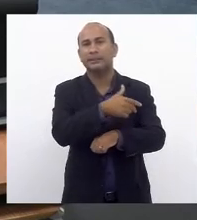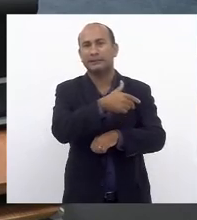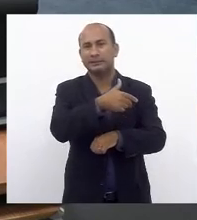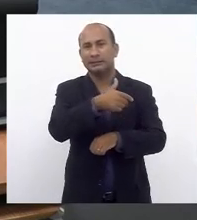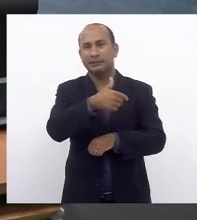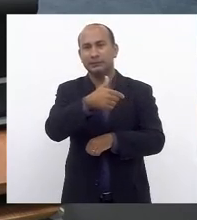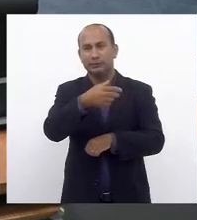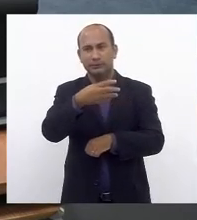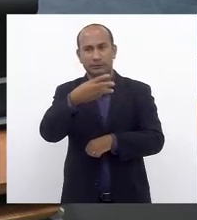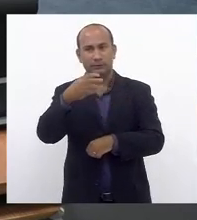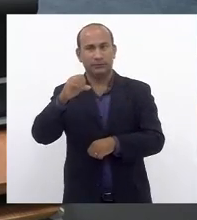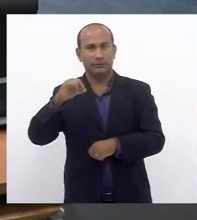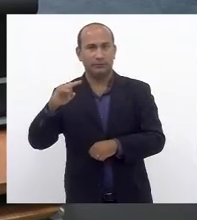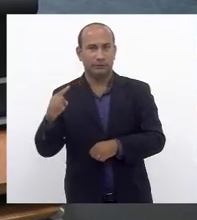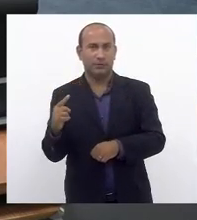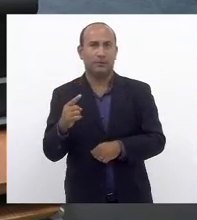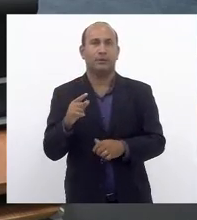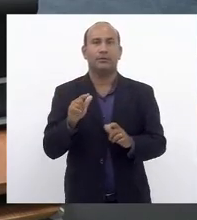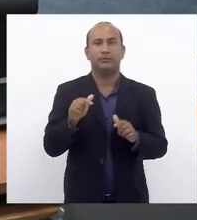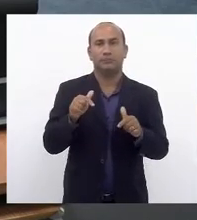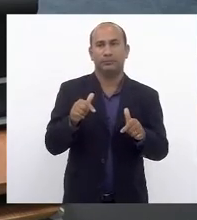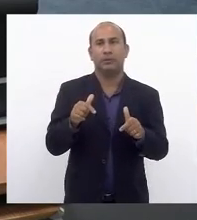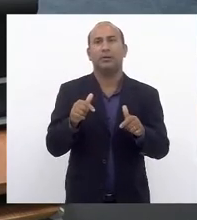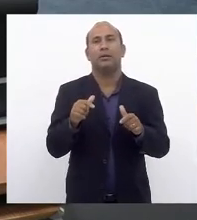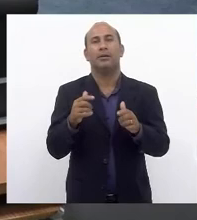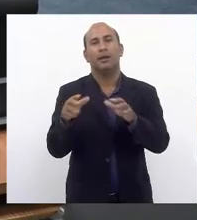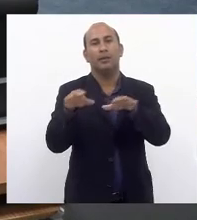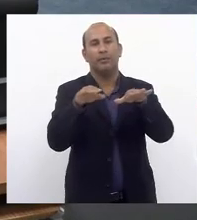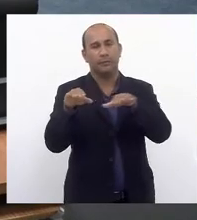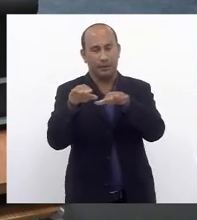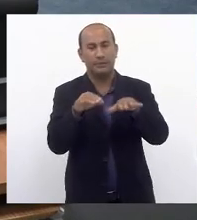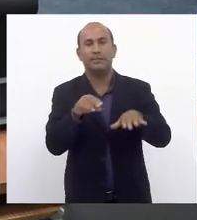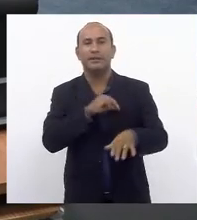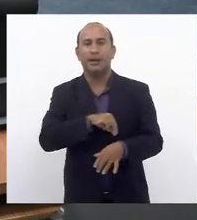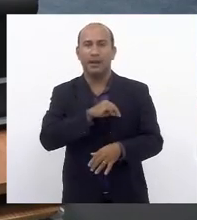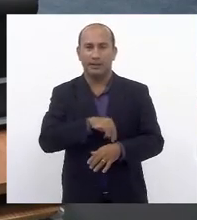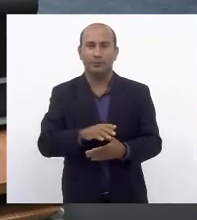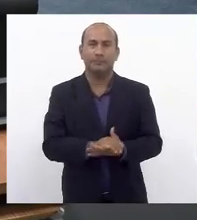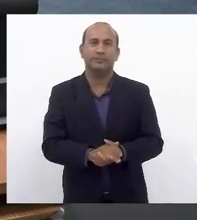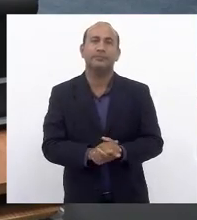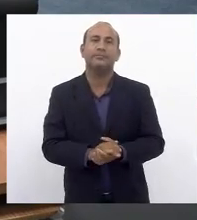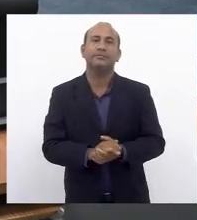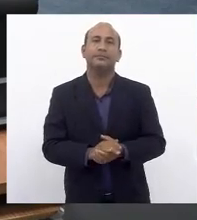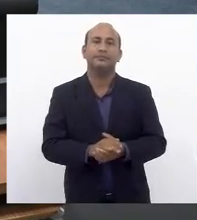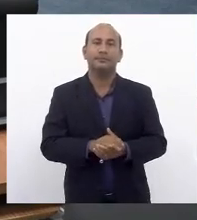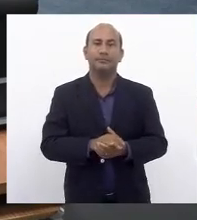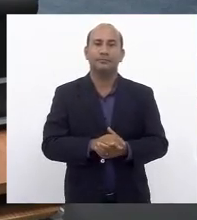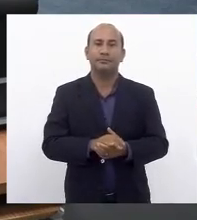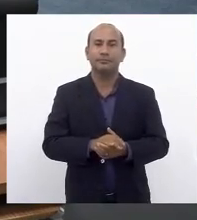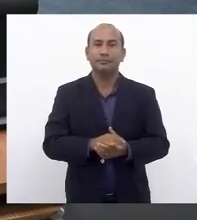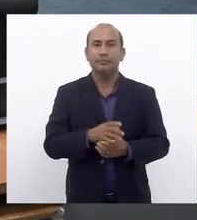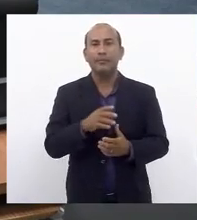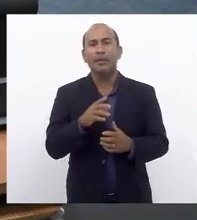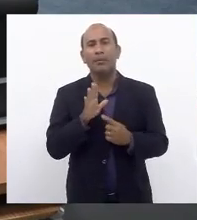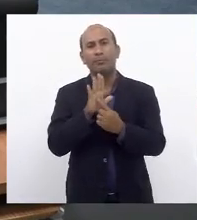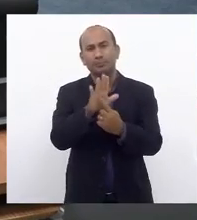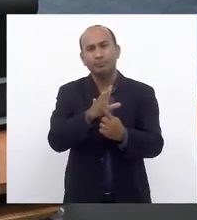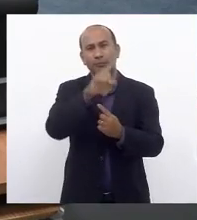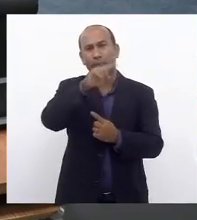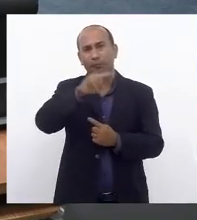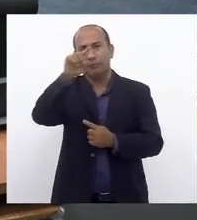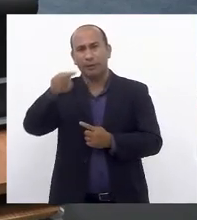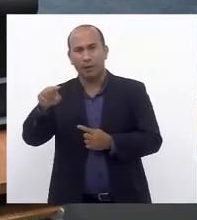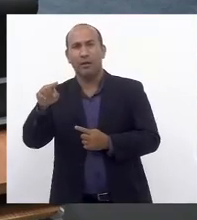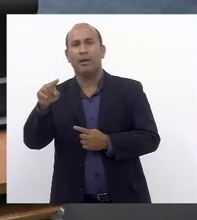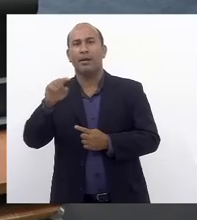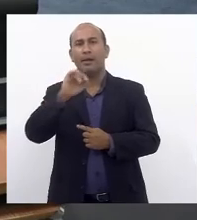130ª posição em igualdade de salário. Conforme dados do IBGE de 2019,